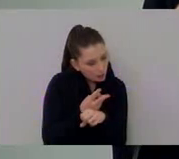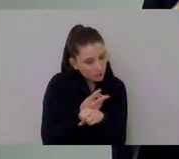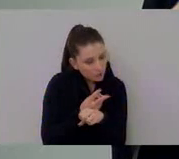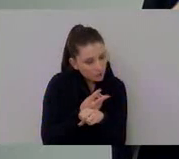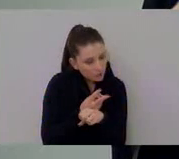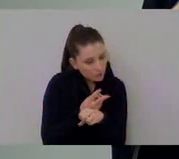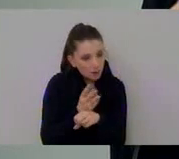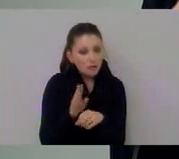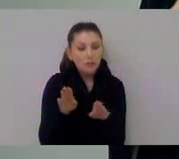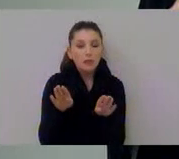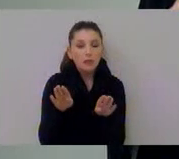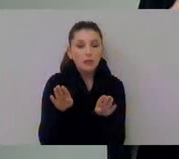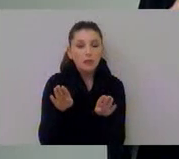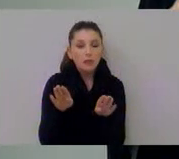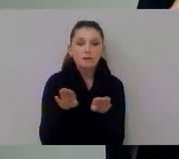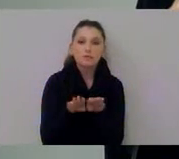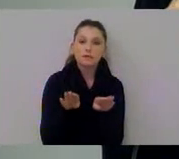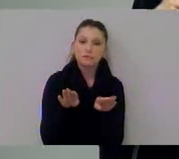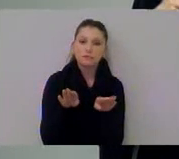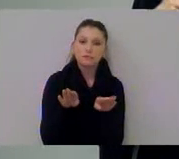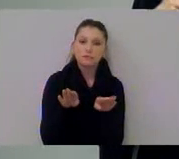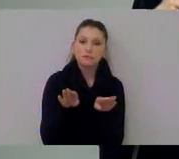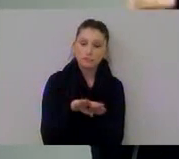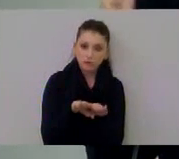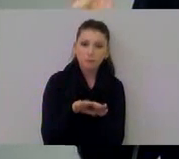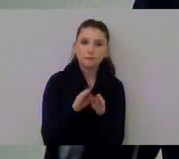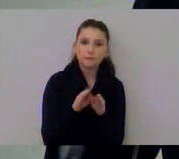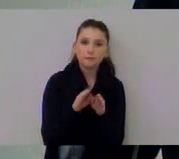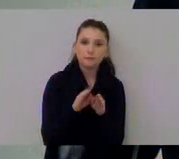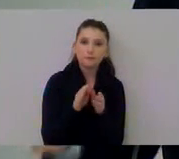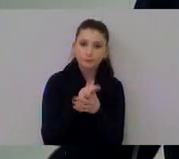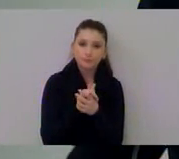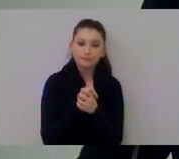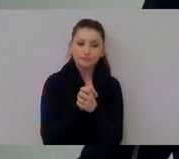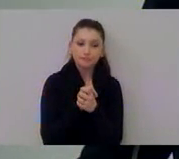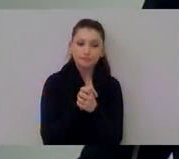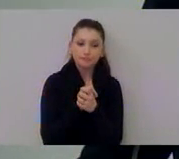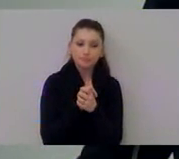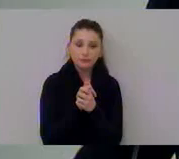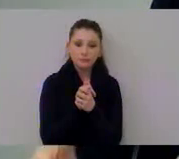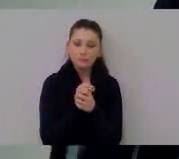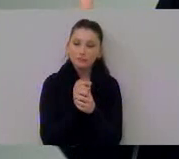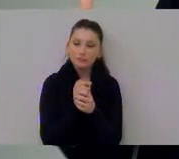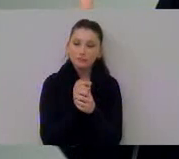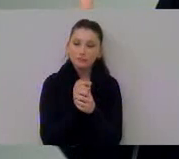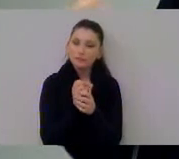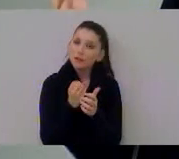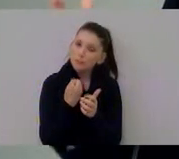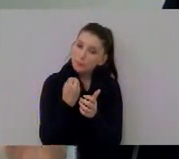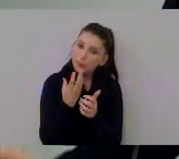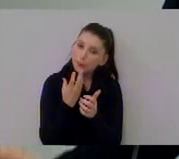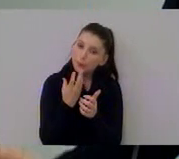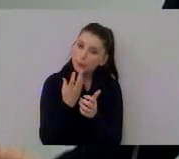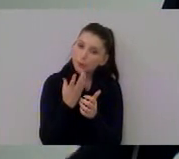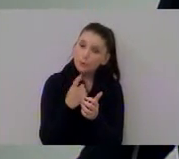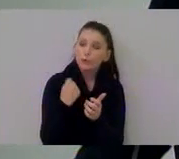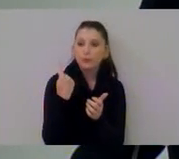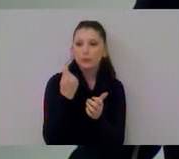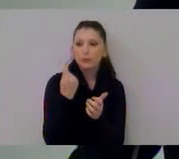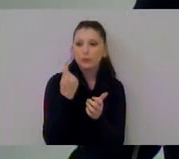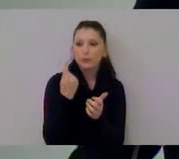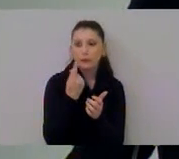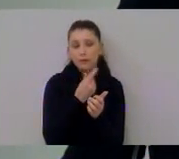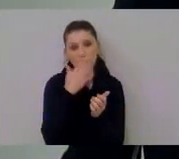explanação, muito bom a gente tomar ciência de tudo que tem